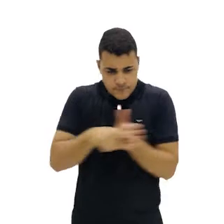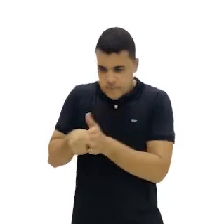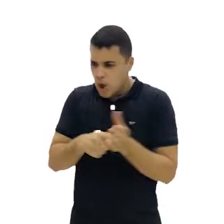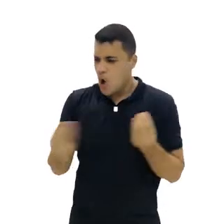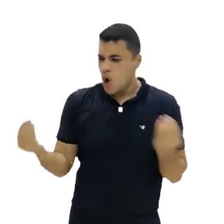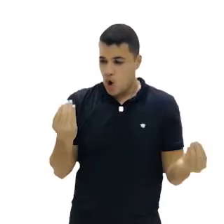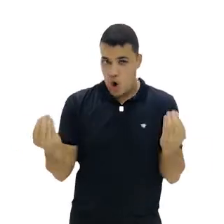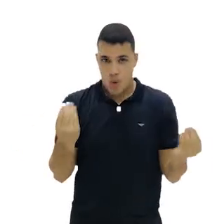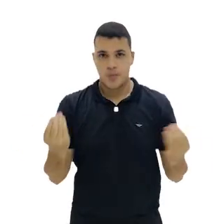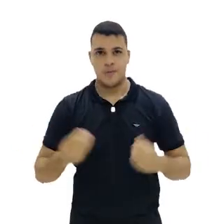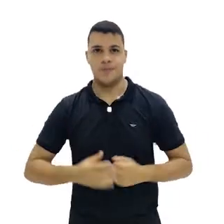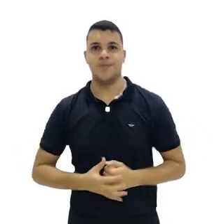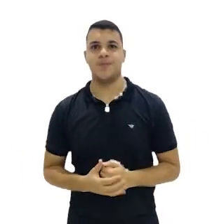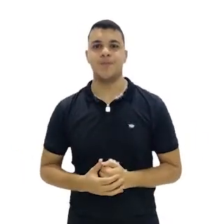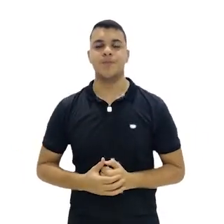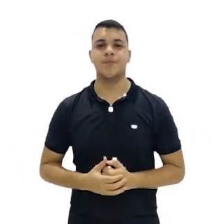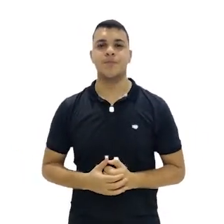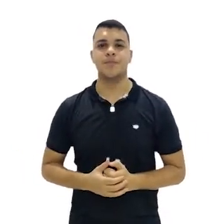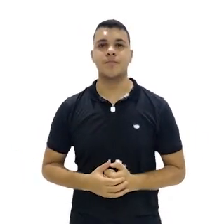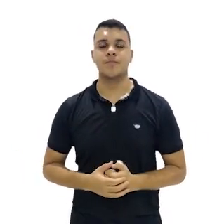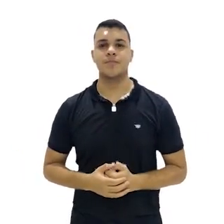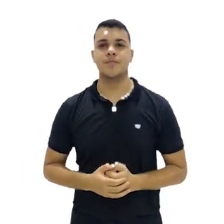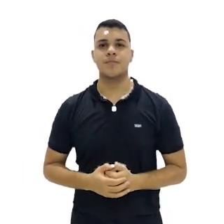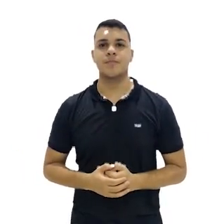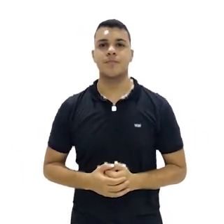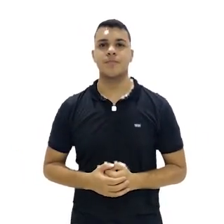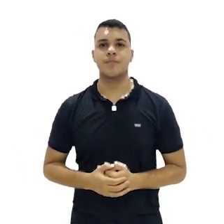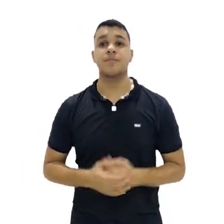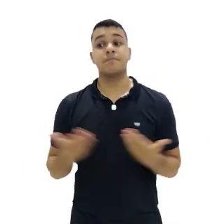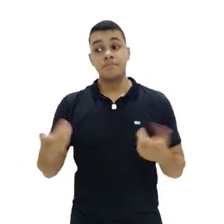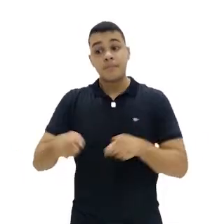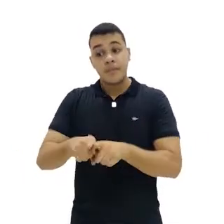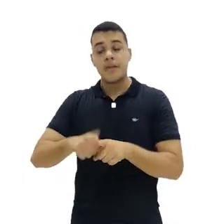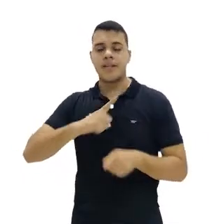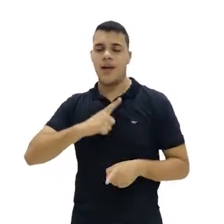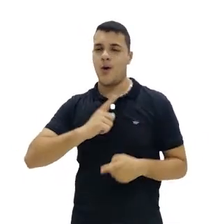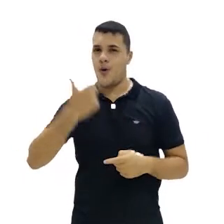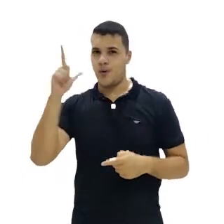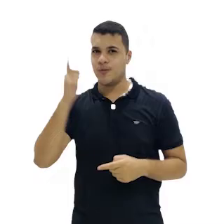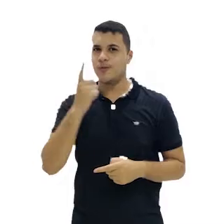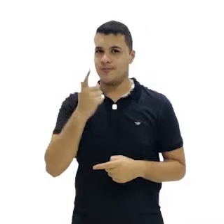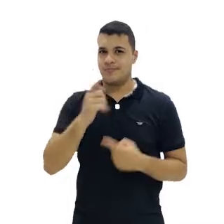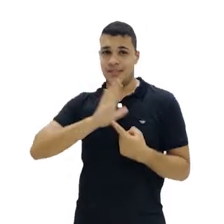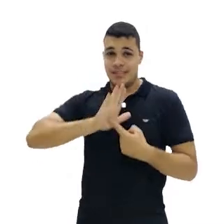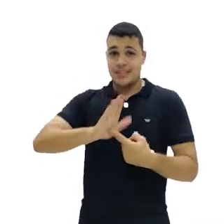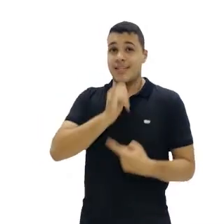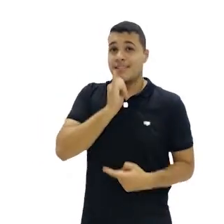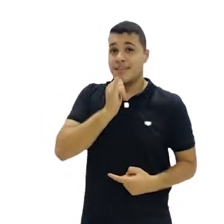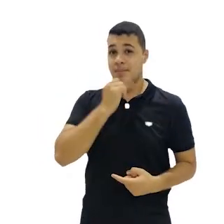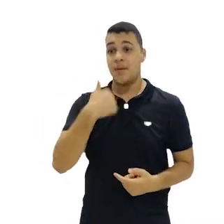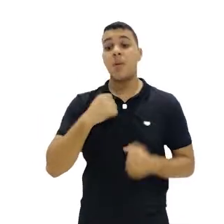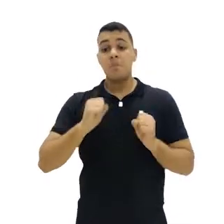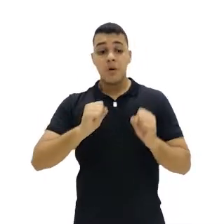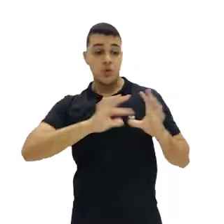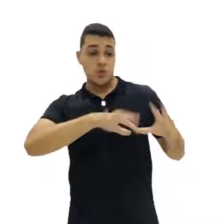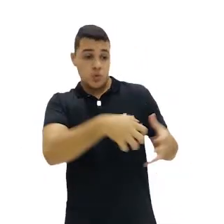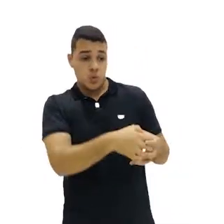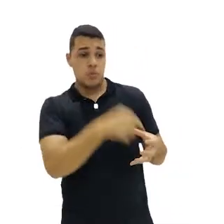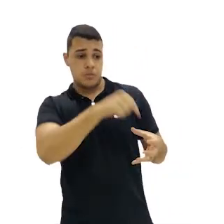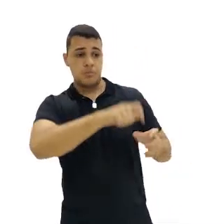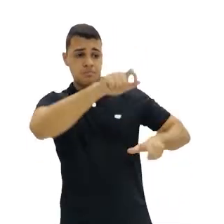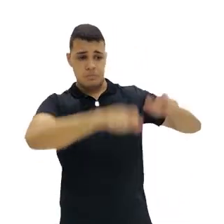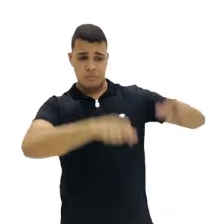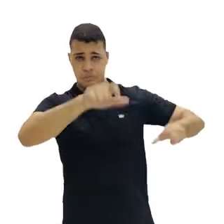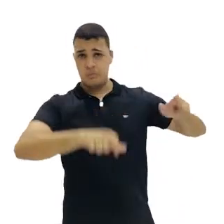Trazendo um exemplo aqui, eu posso ter um conjunto de homens com 40 anos de idade ou mais, e esses homens